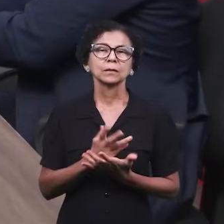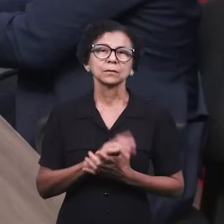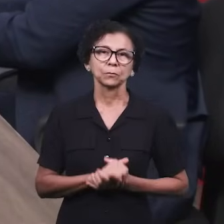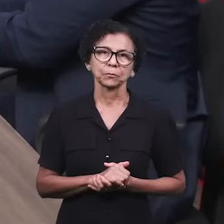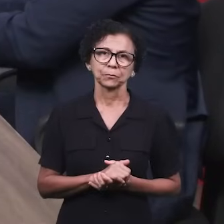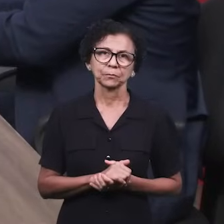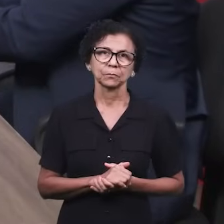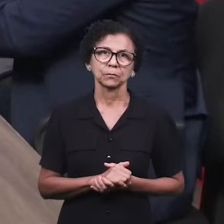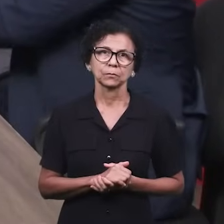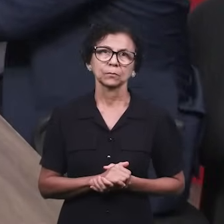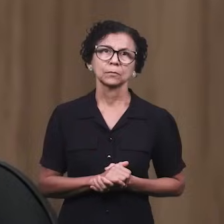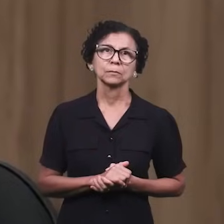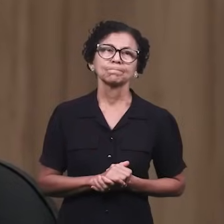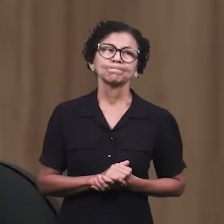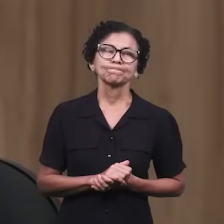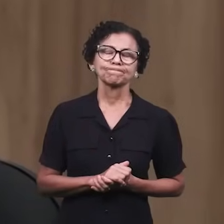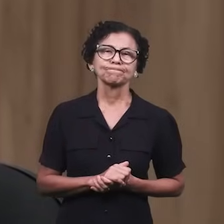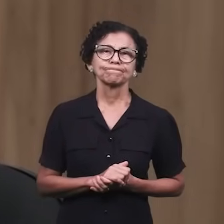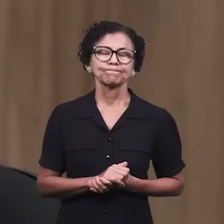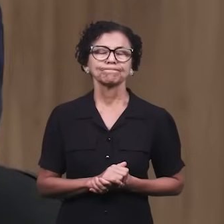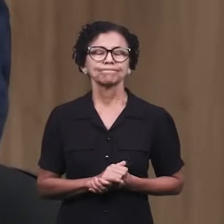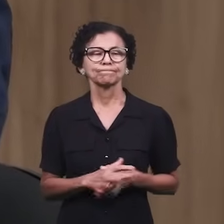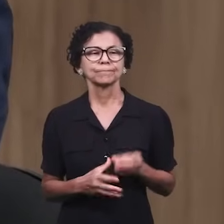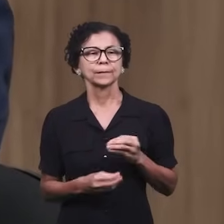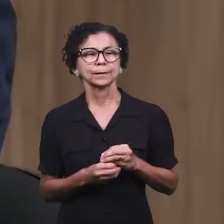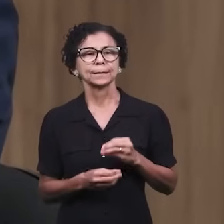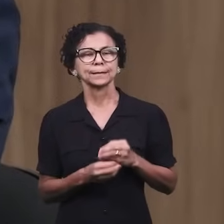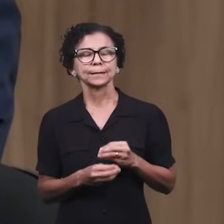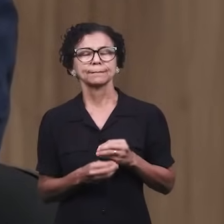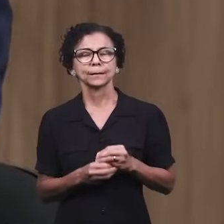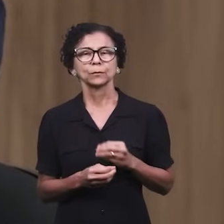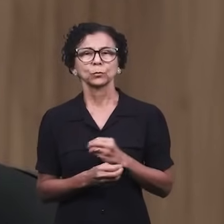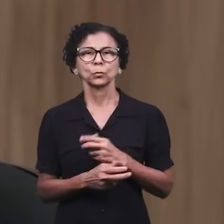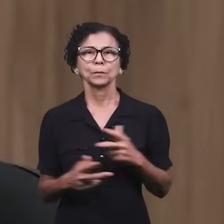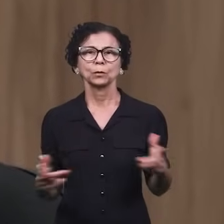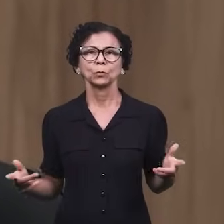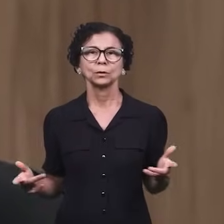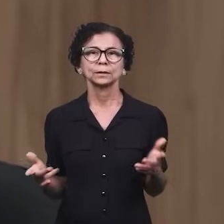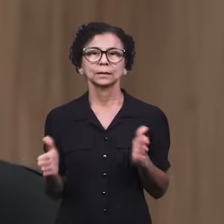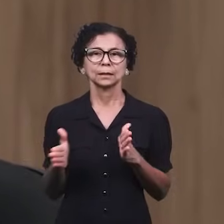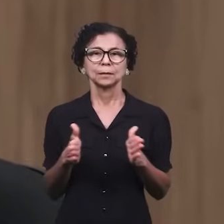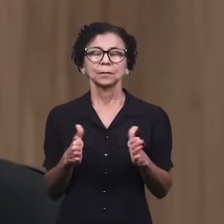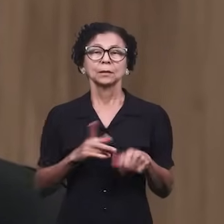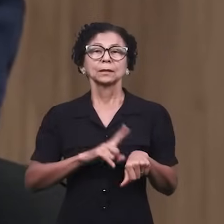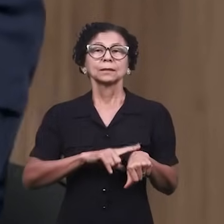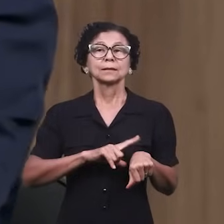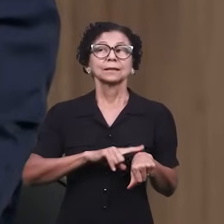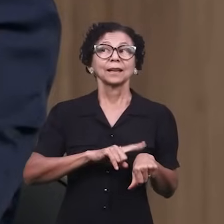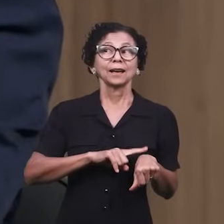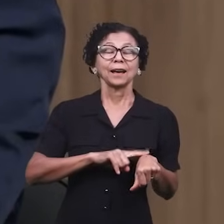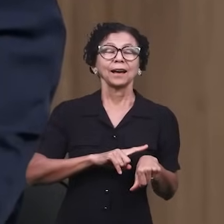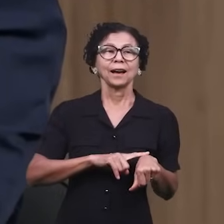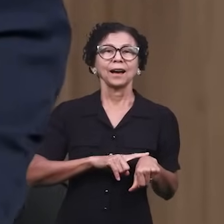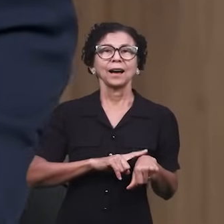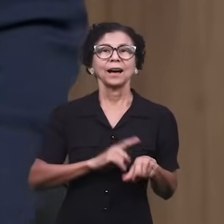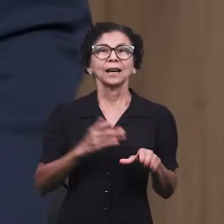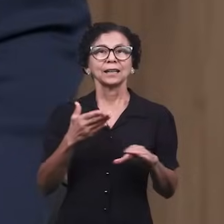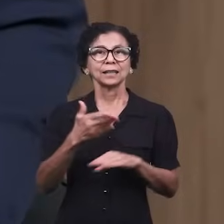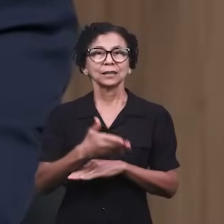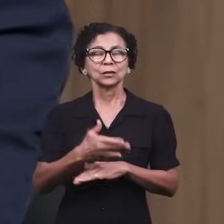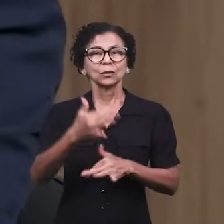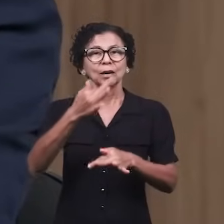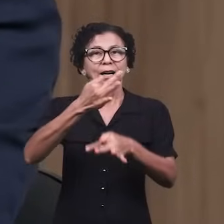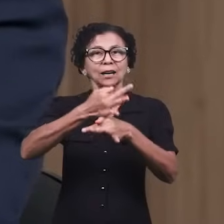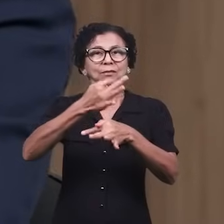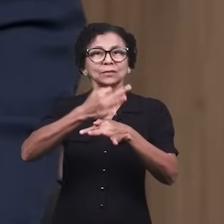aconteceu? Alguma coisa precisa ser acrescentada ali, que foi a medida do tempo. E aí que entrou a física